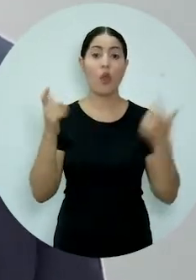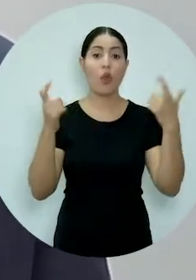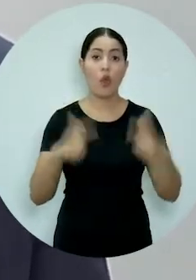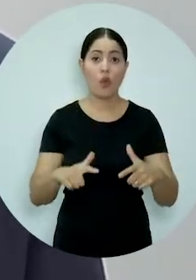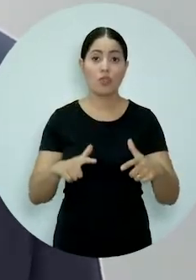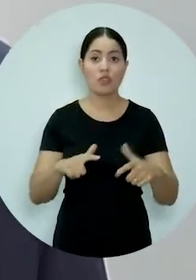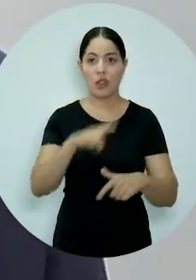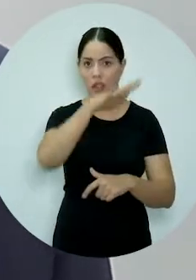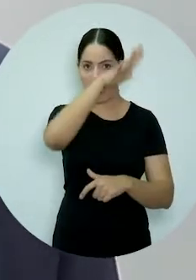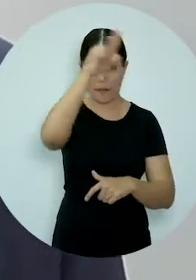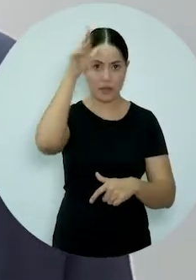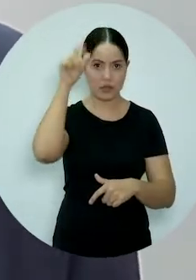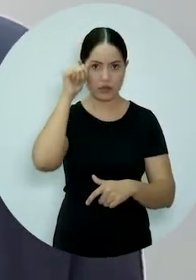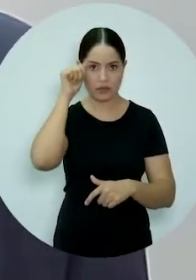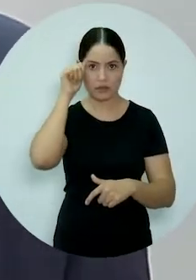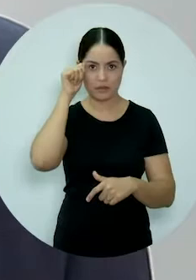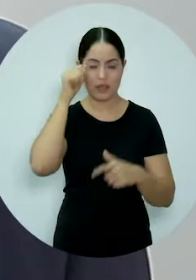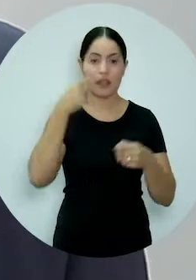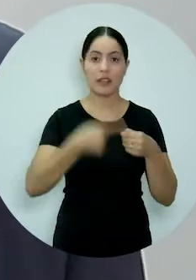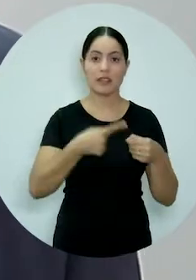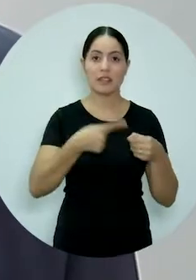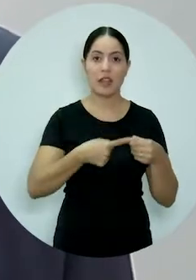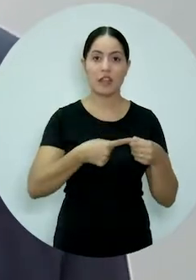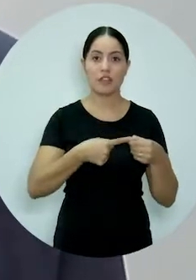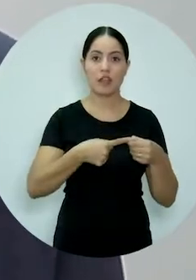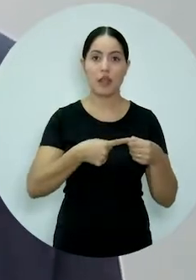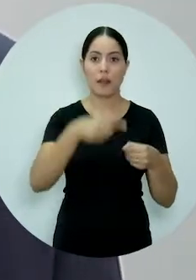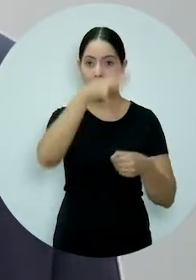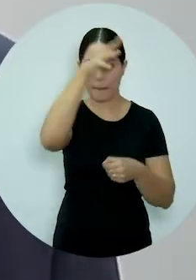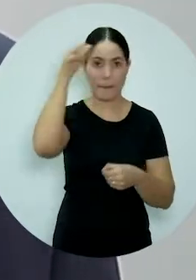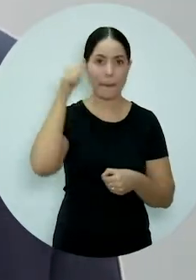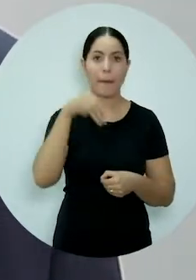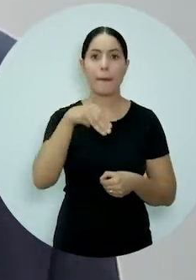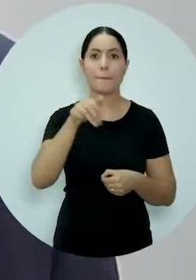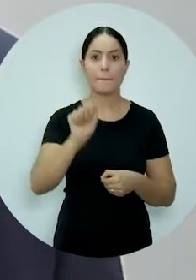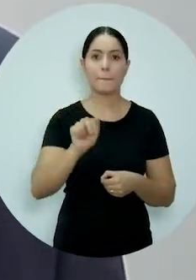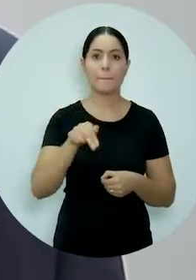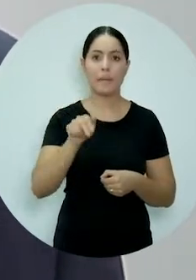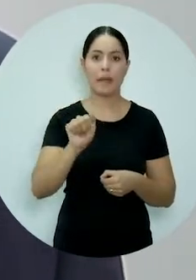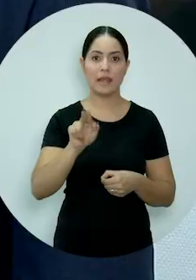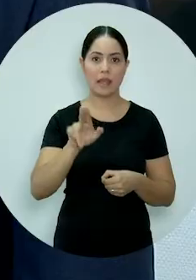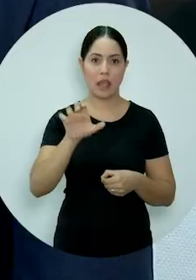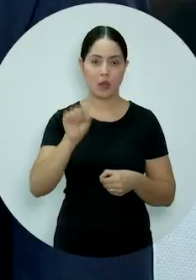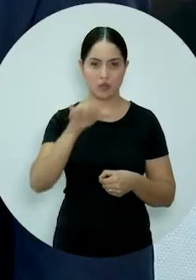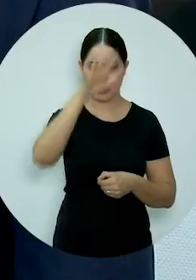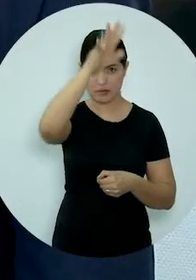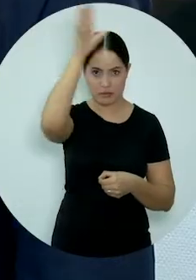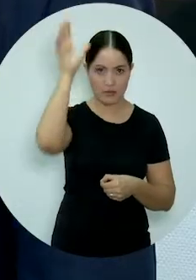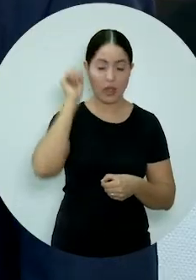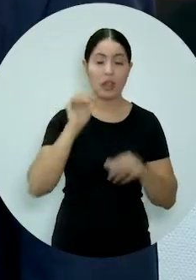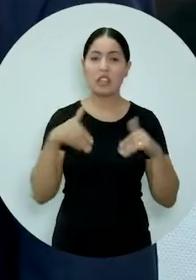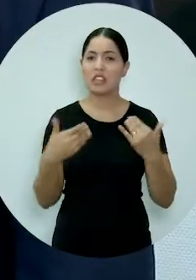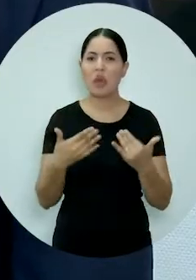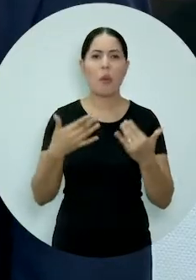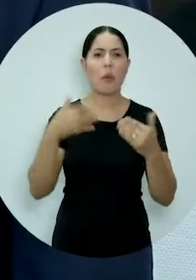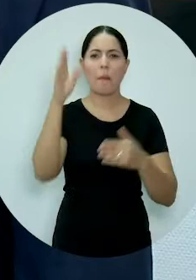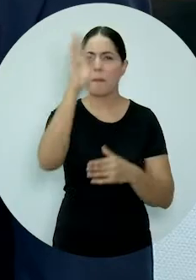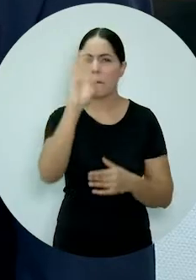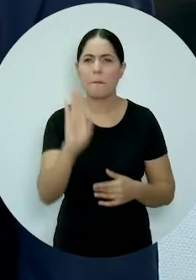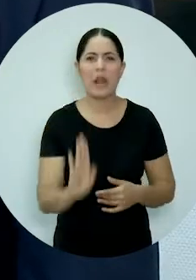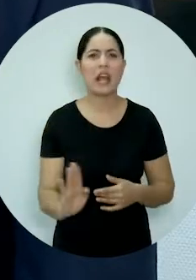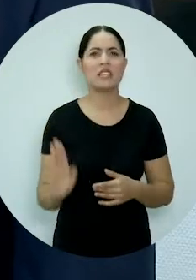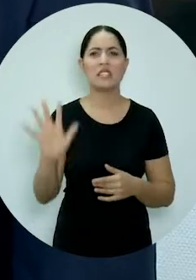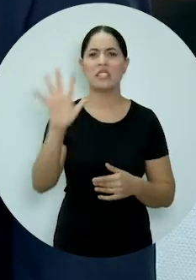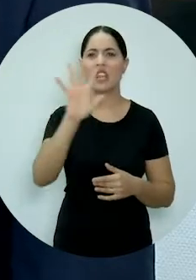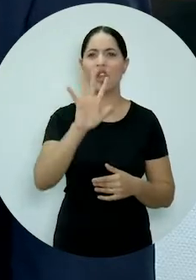ser realizado na Amazônia, mais precisamente na cidade de Manaus, em 2021. Então, o Brasil inteiro, o mundo